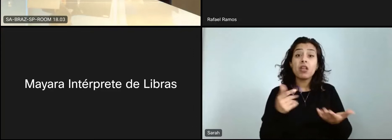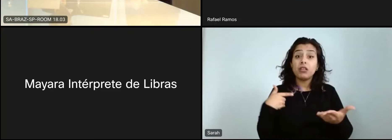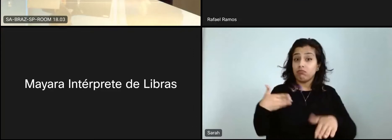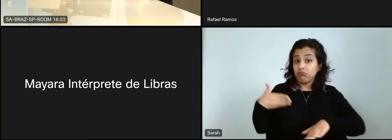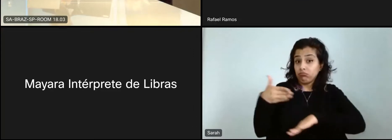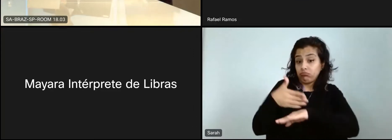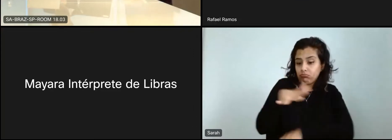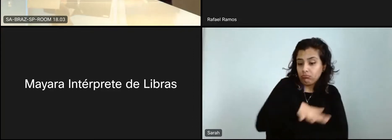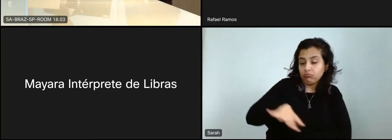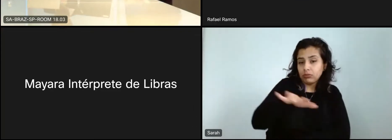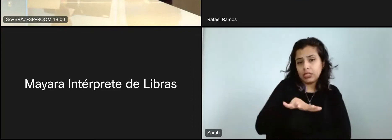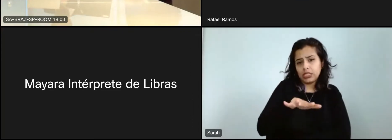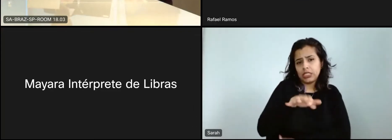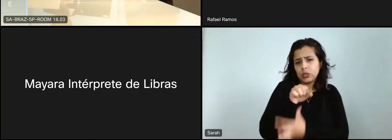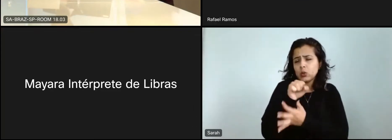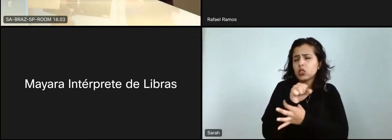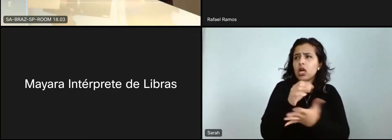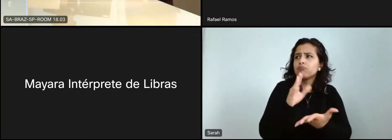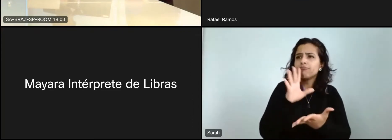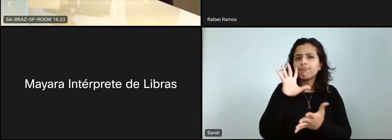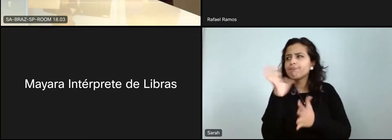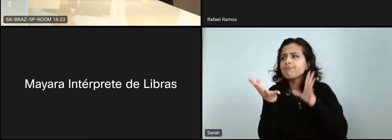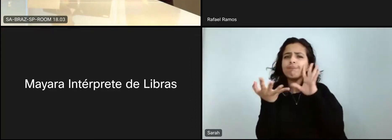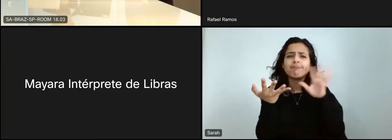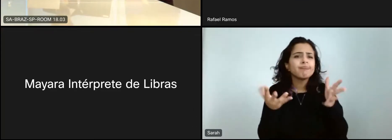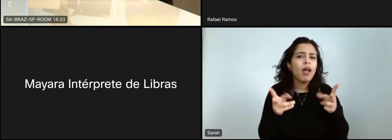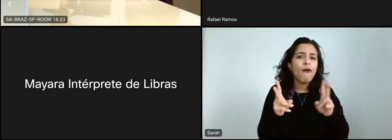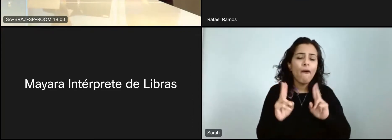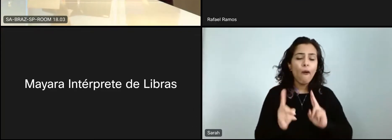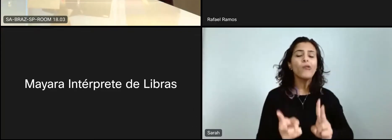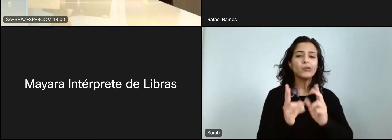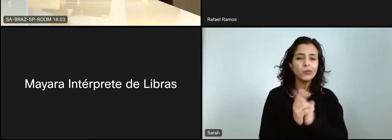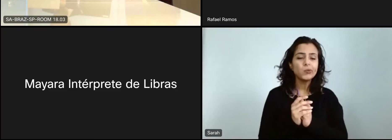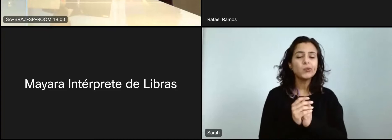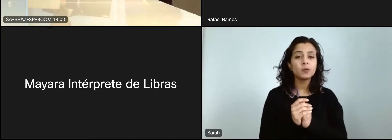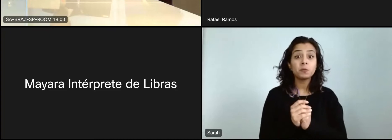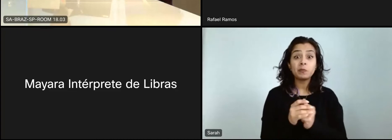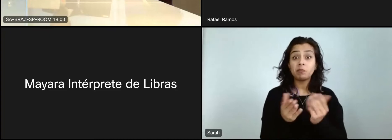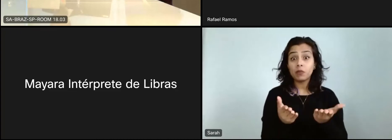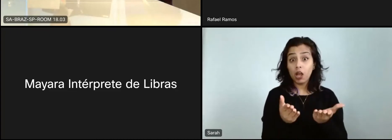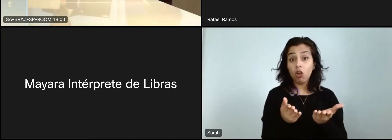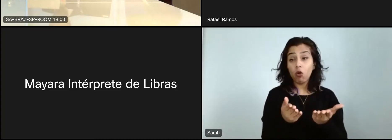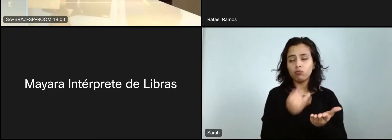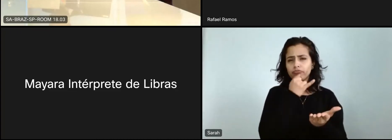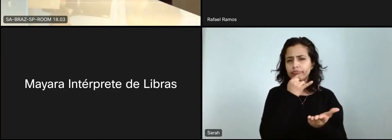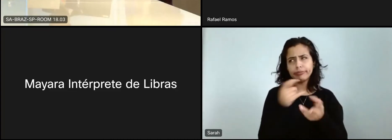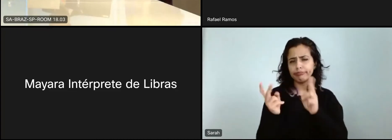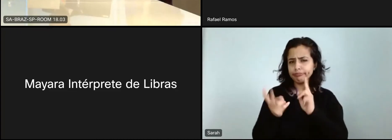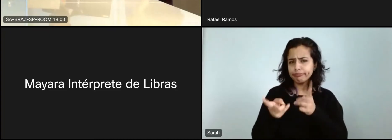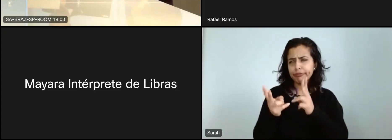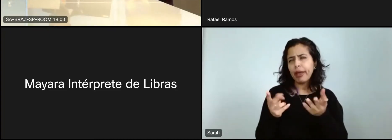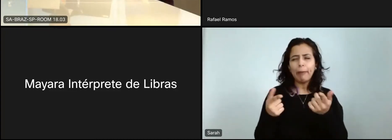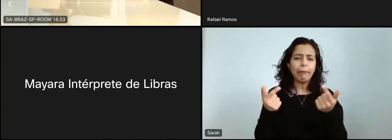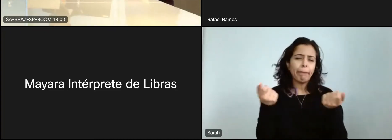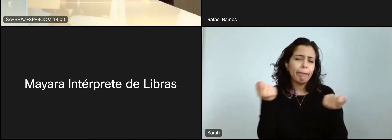né? As microagressões e os microinsultos continuaram. Tanto que era muito comum você ouvir